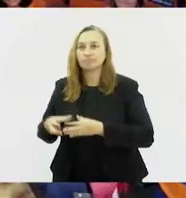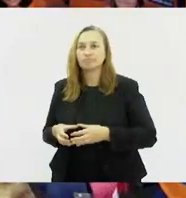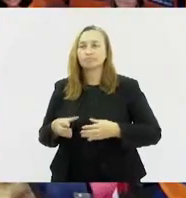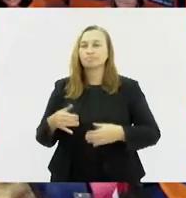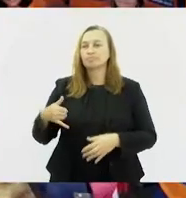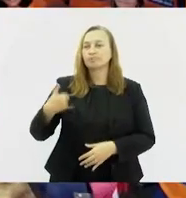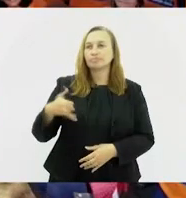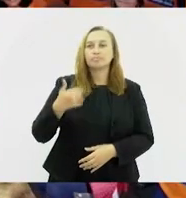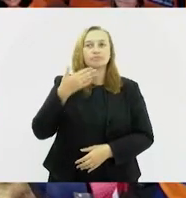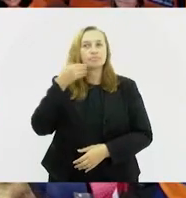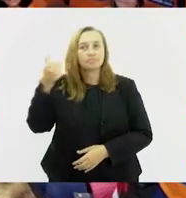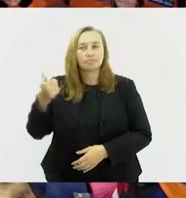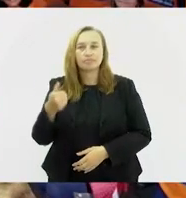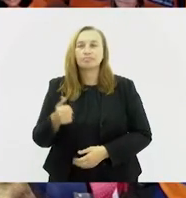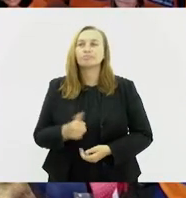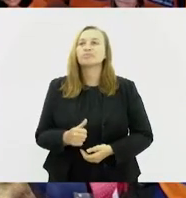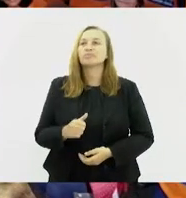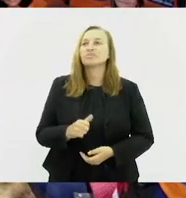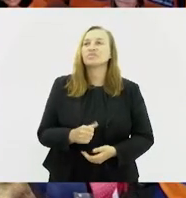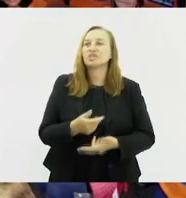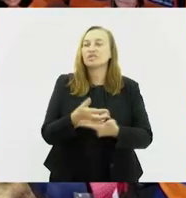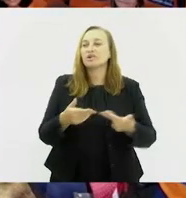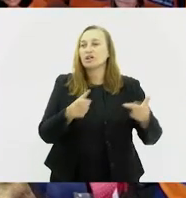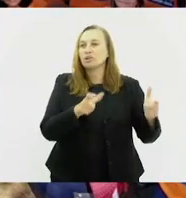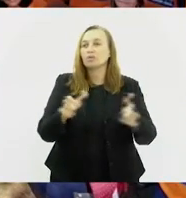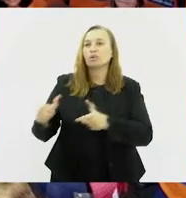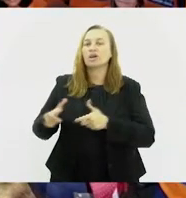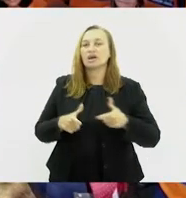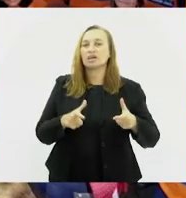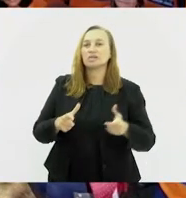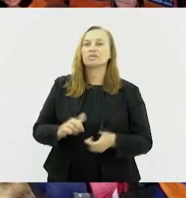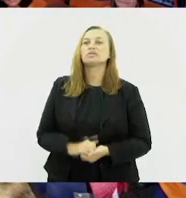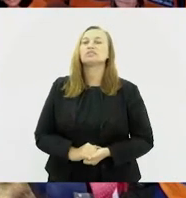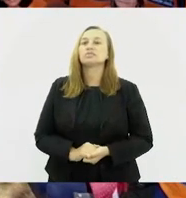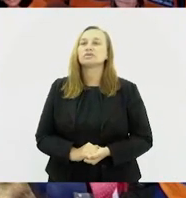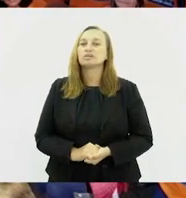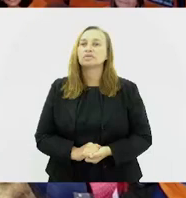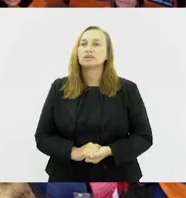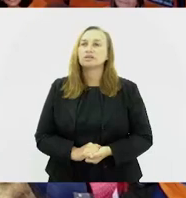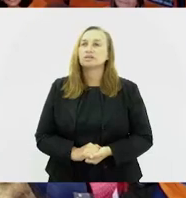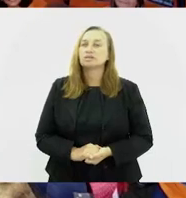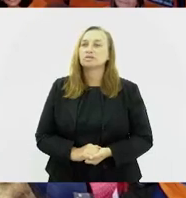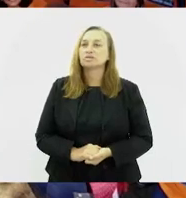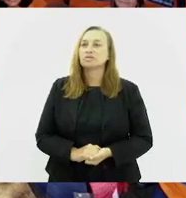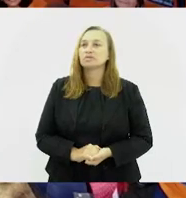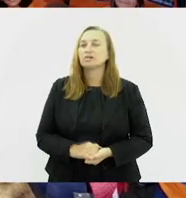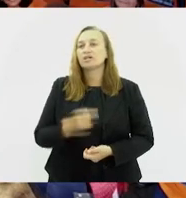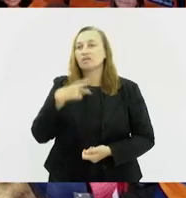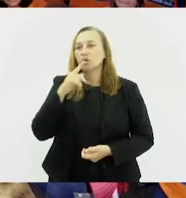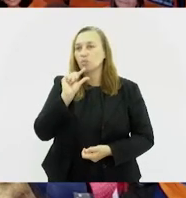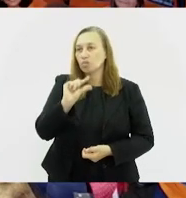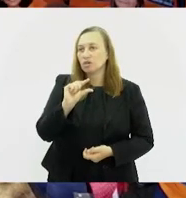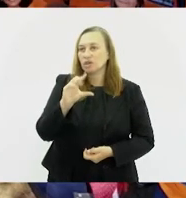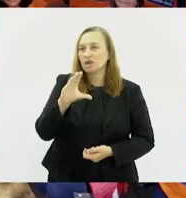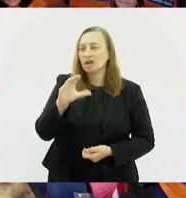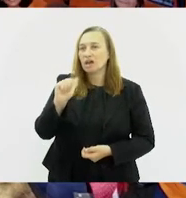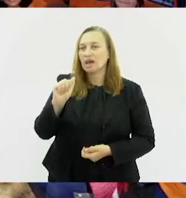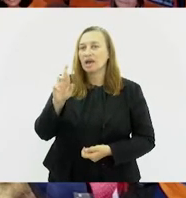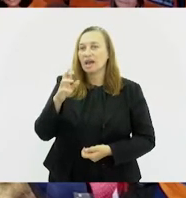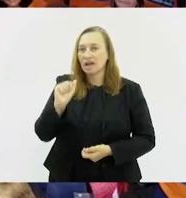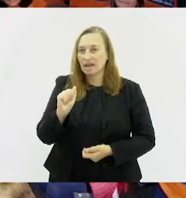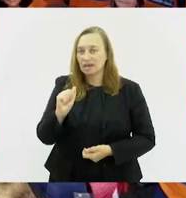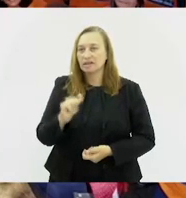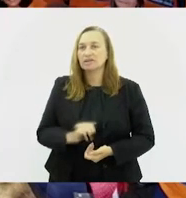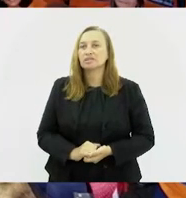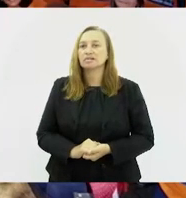em ginásio, no parque aquático, podemos ir para o outro. E vamos falar um pouquinho da Carla Passos Duarte, que é